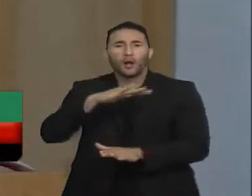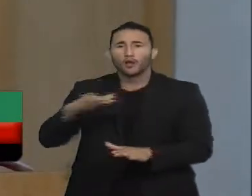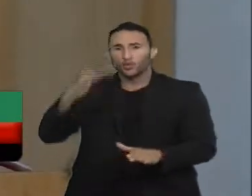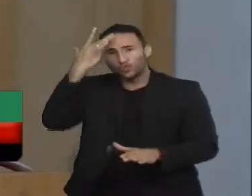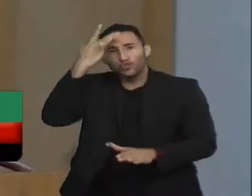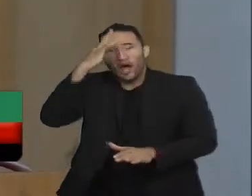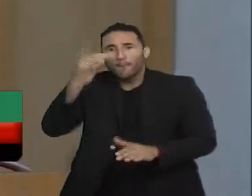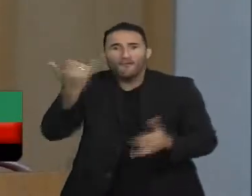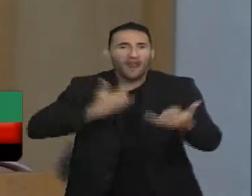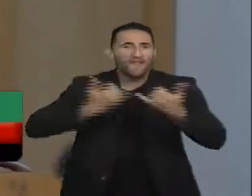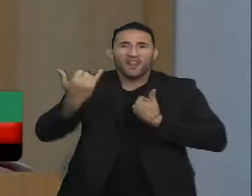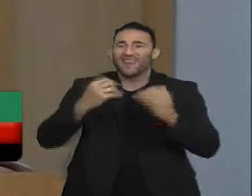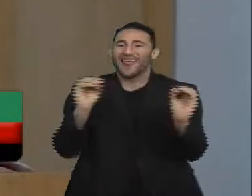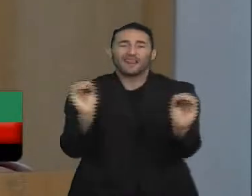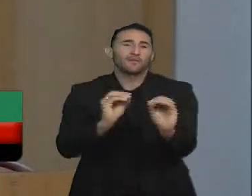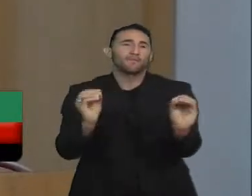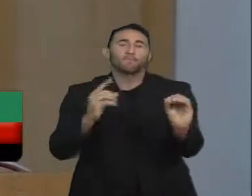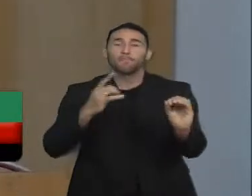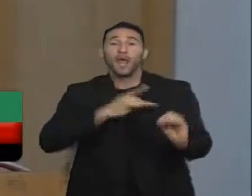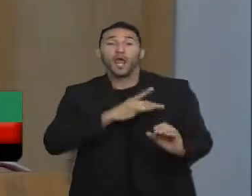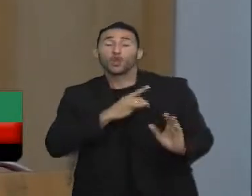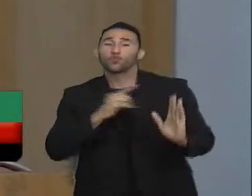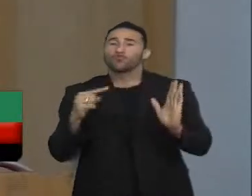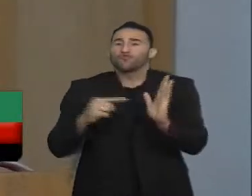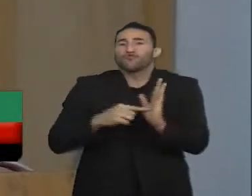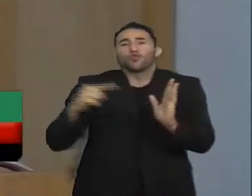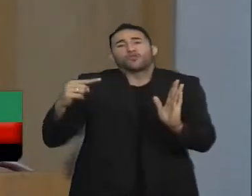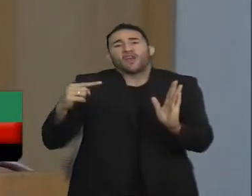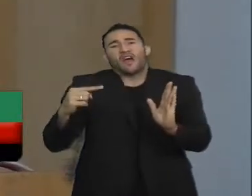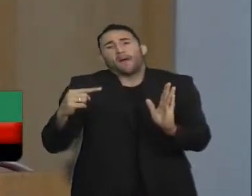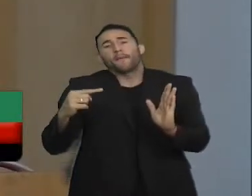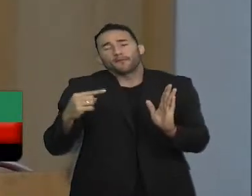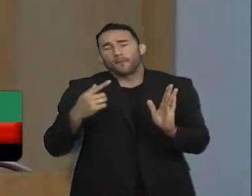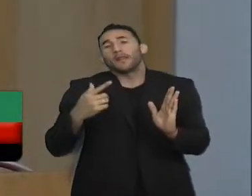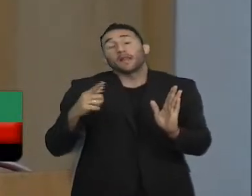mãe tem vergonha de falar, encobre.